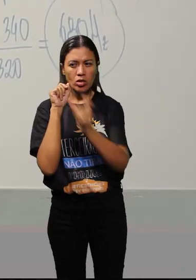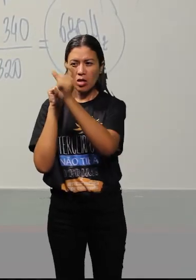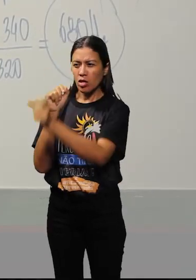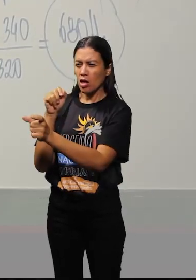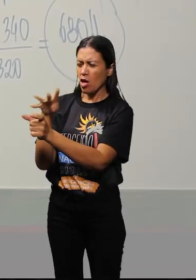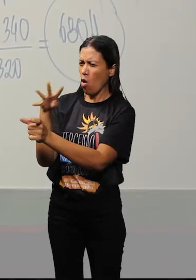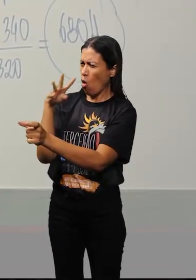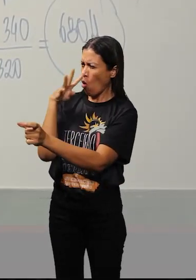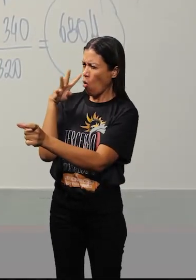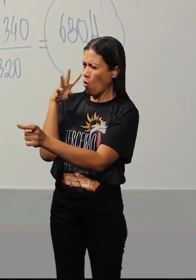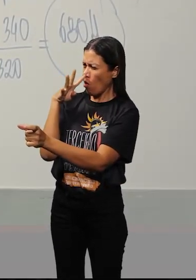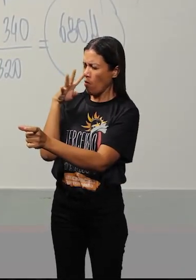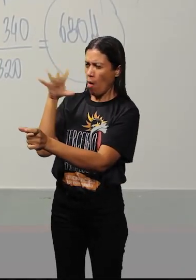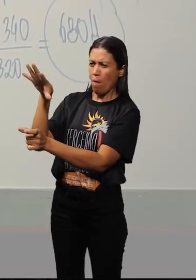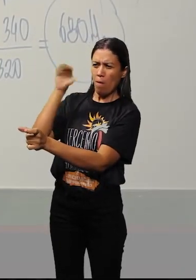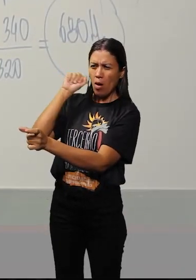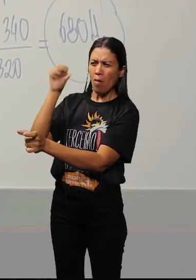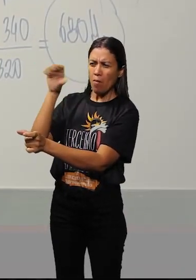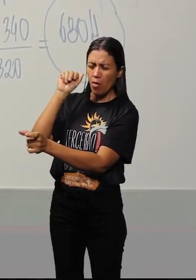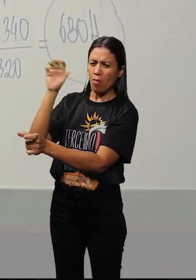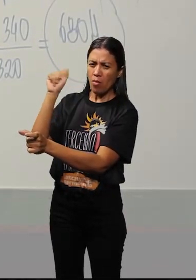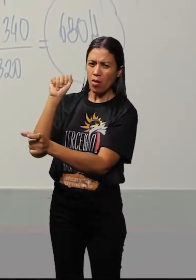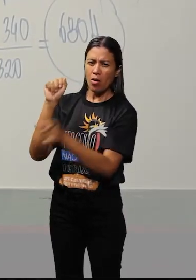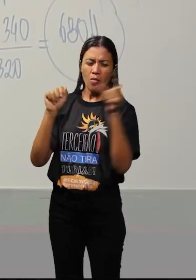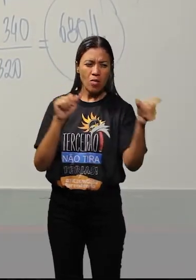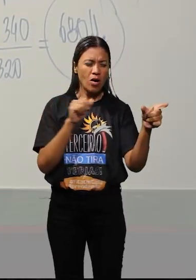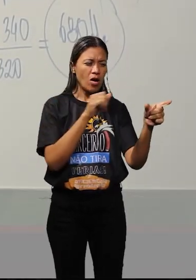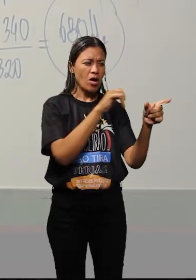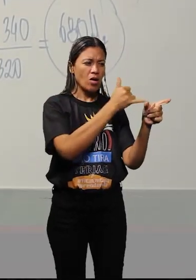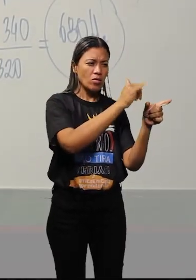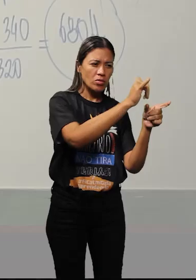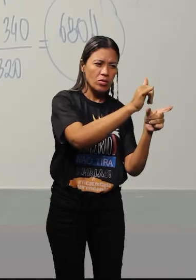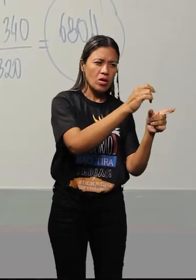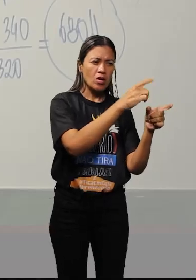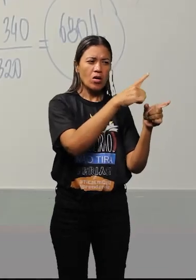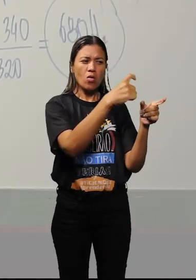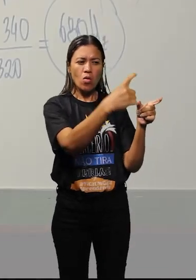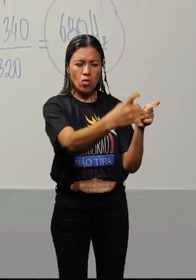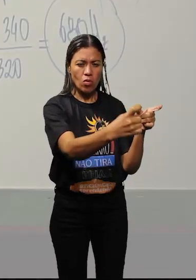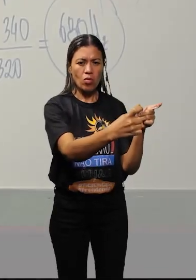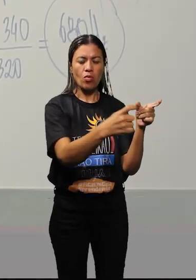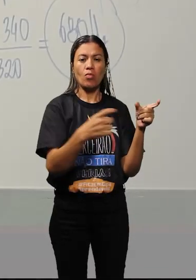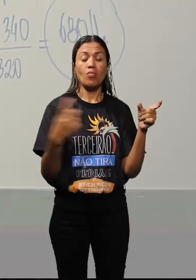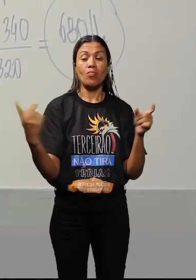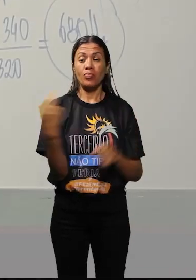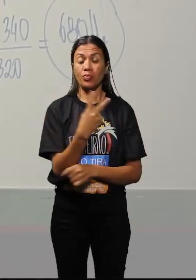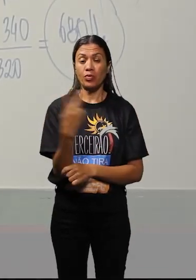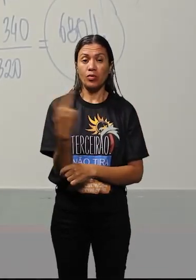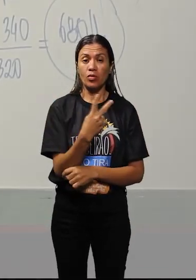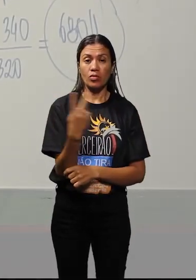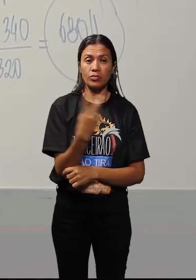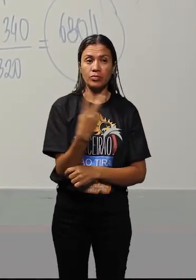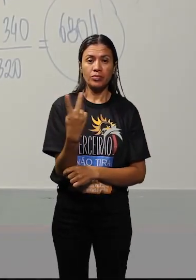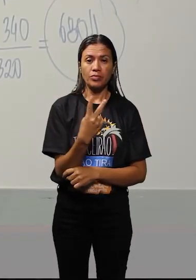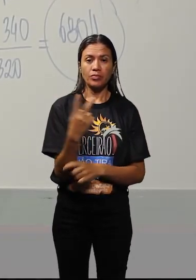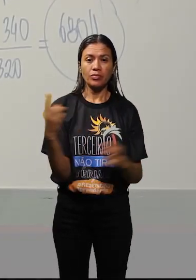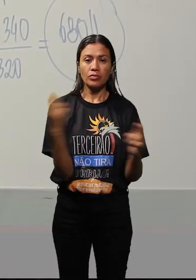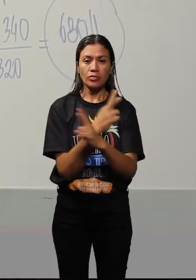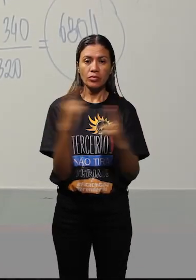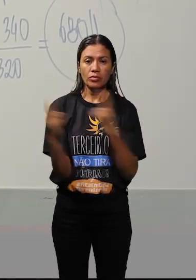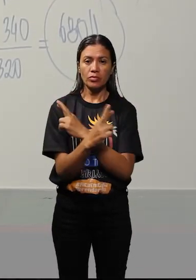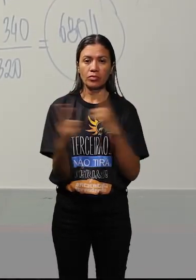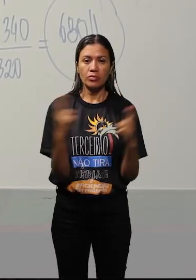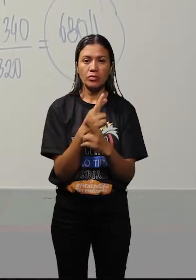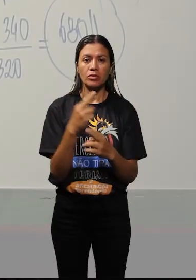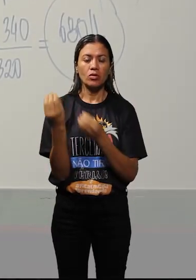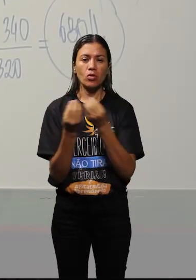podem estar se aproximando, se afastando, ou indo para um lado, ou indo para o outro. É movimento relativo, de aproximação ou de afastamento,